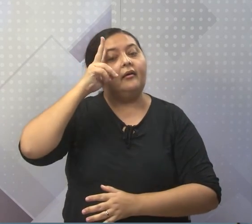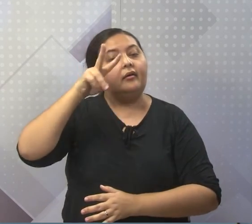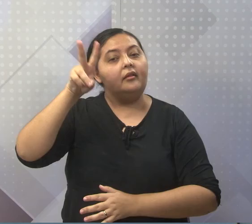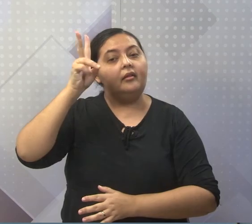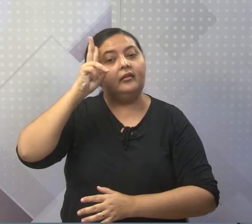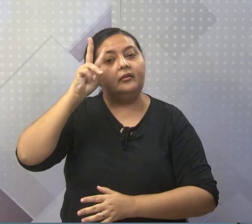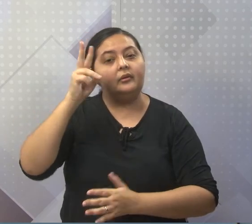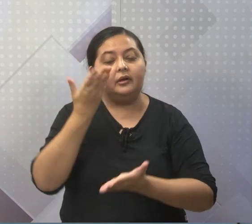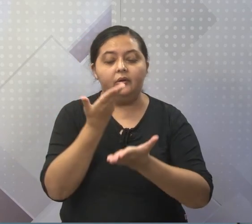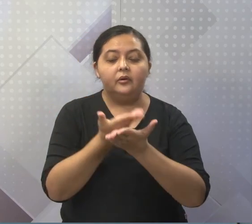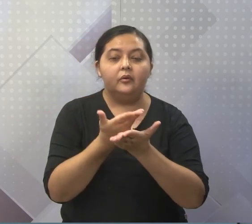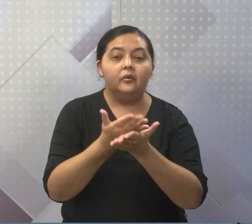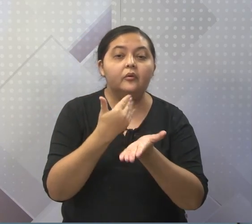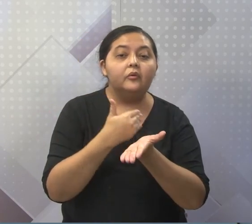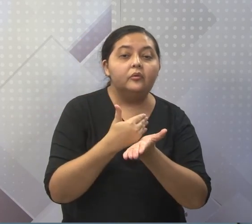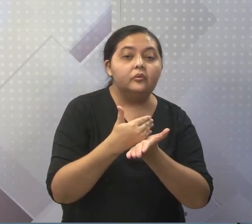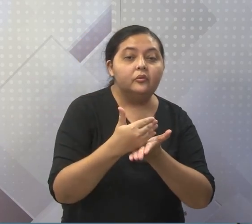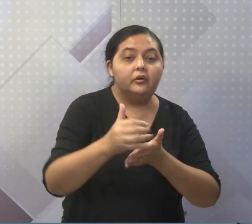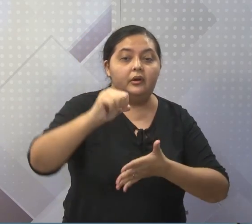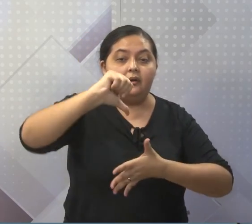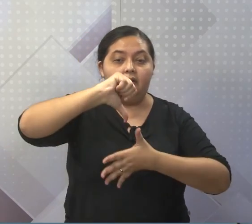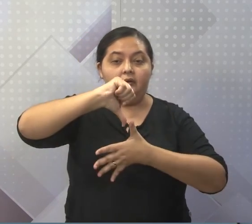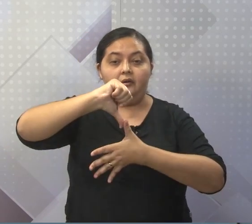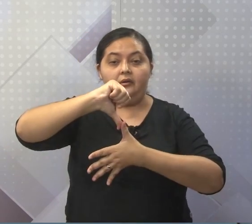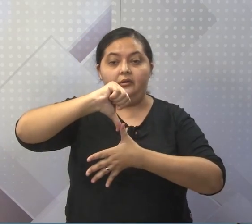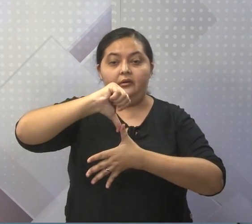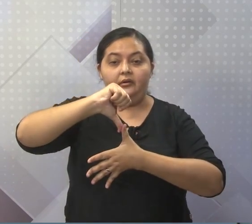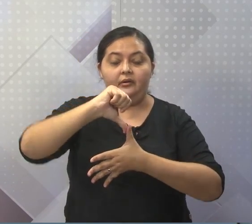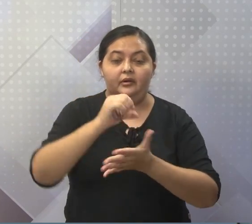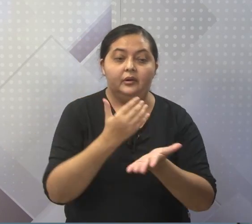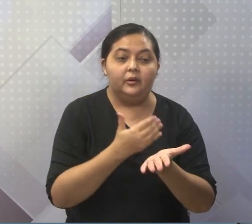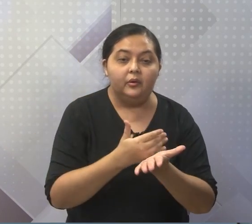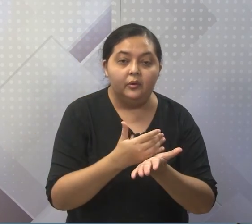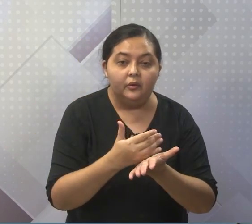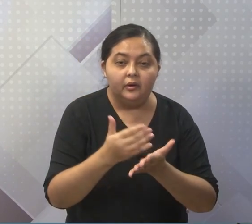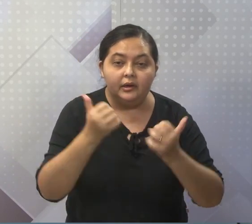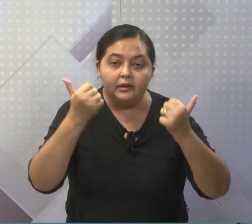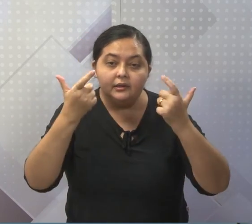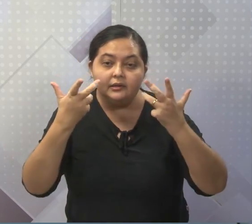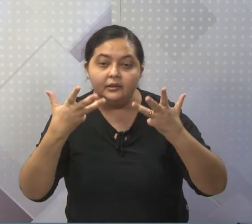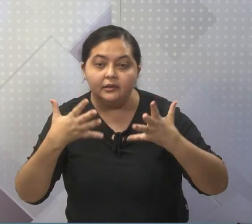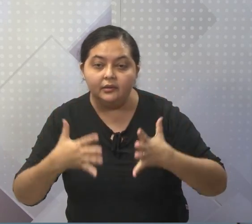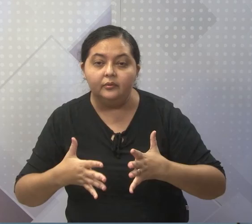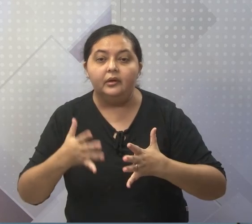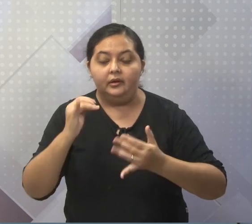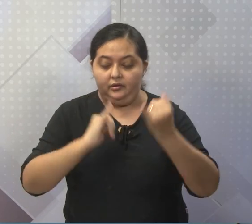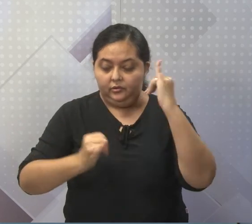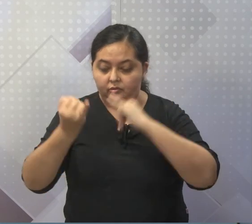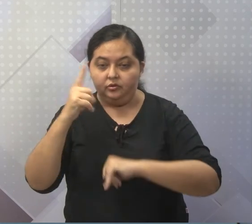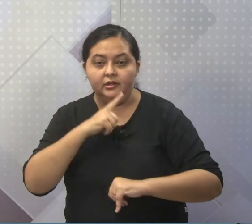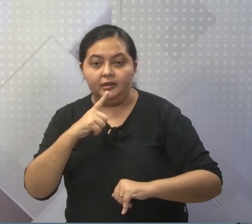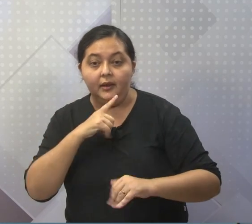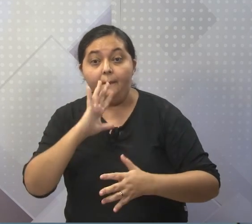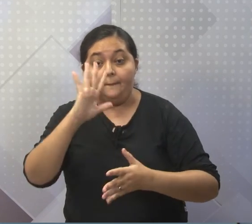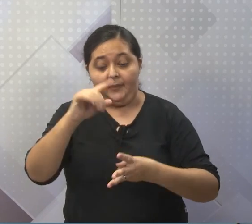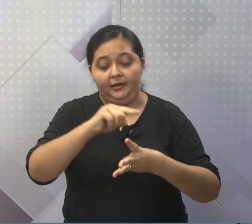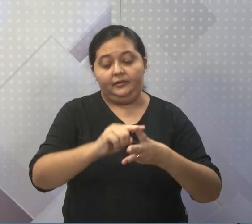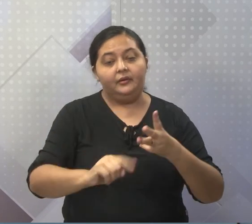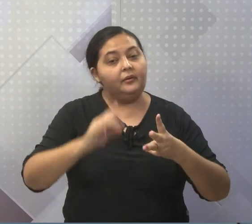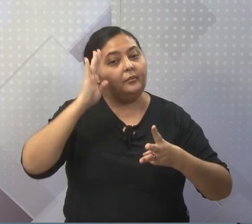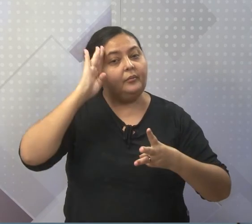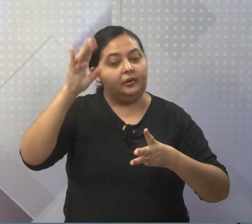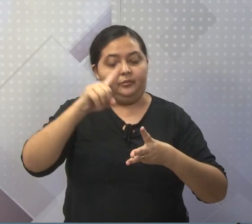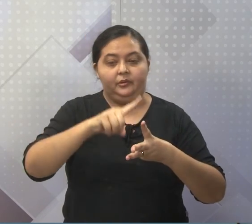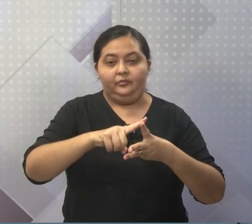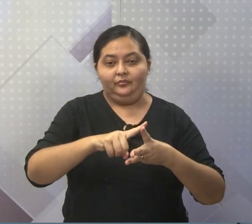a ideia do início da aula América do Sul é vou os modos primárias tem indústria tem o mapa tá mostrando